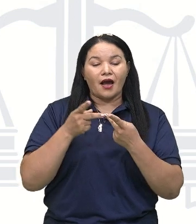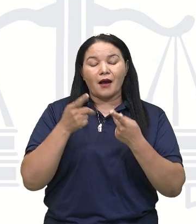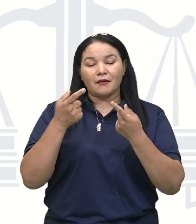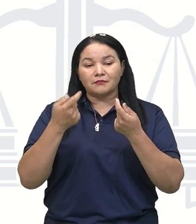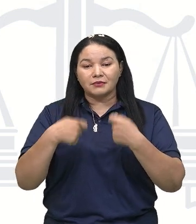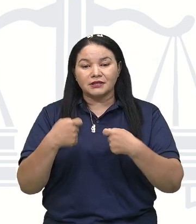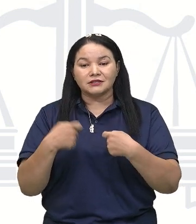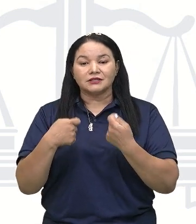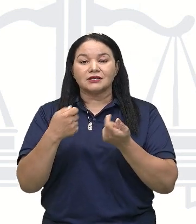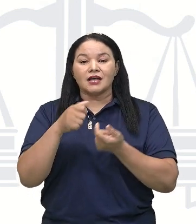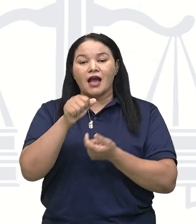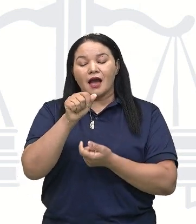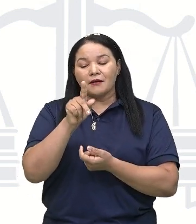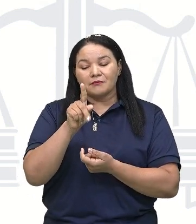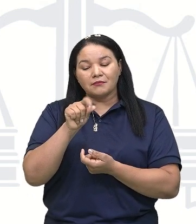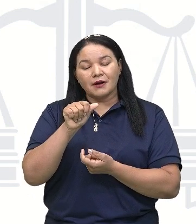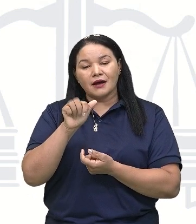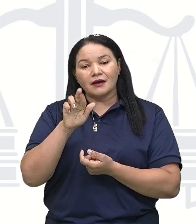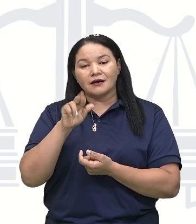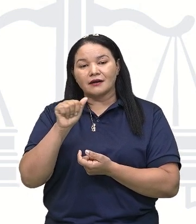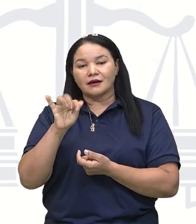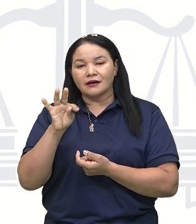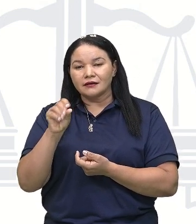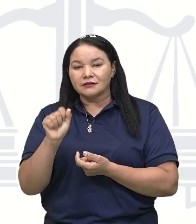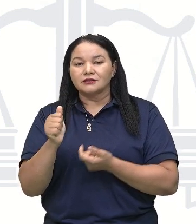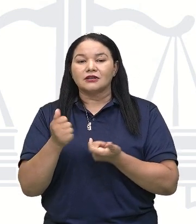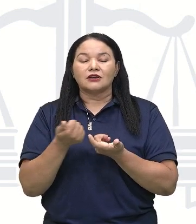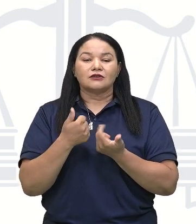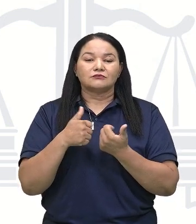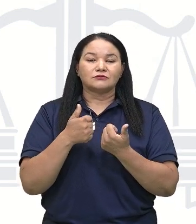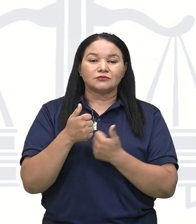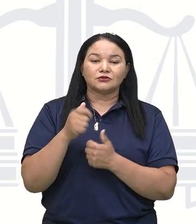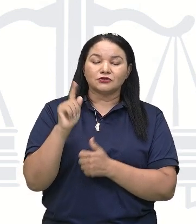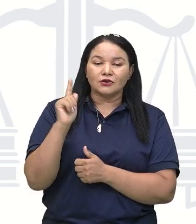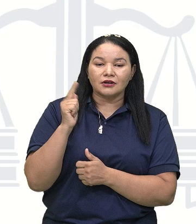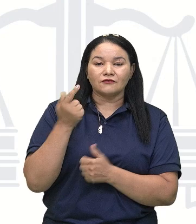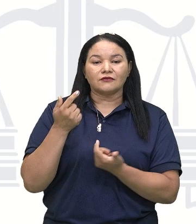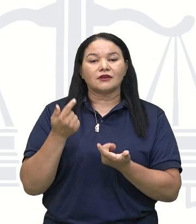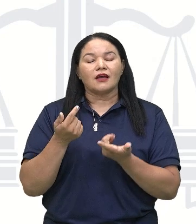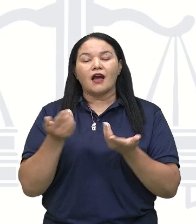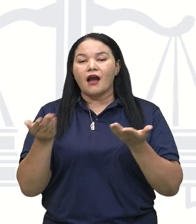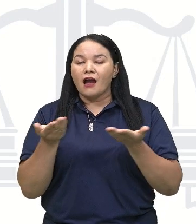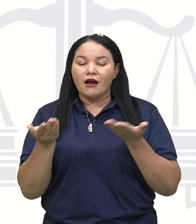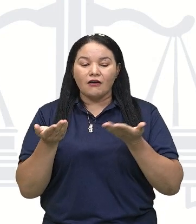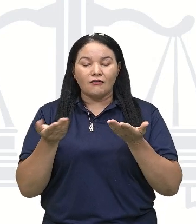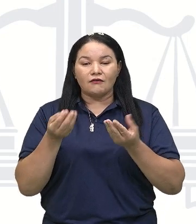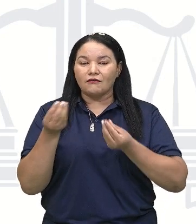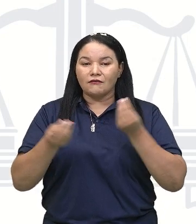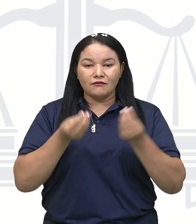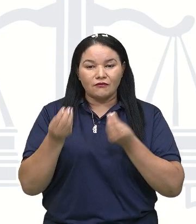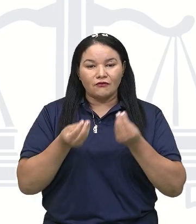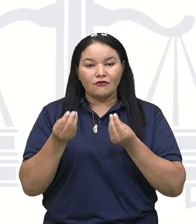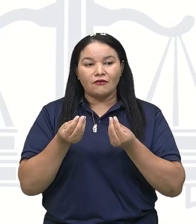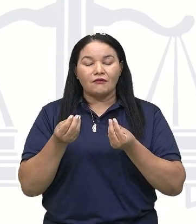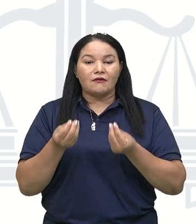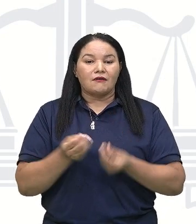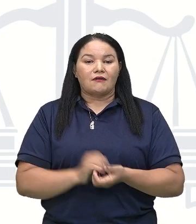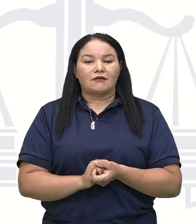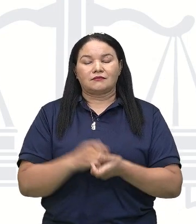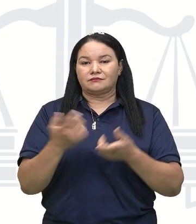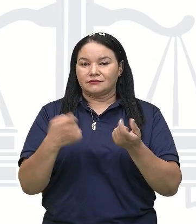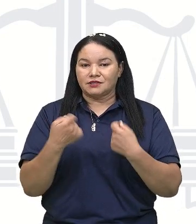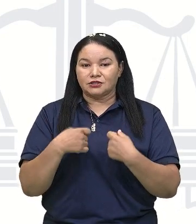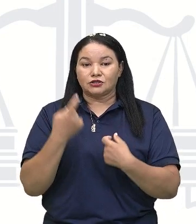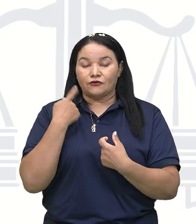abrir a aparato do componente geografia, por exemplo, fechou, o que é que eu faço, né? Quando você precisar fazer